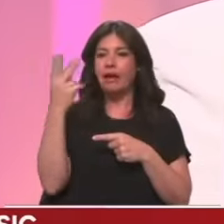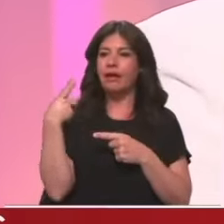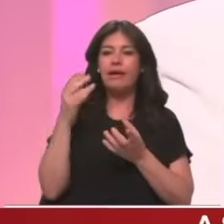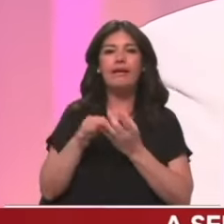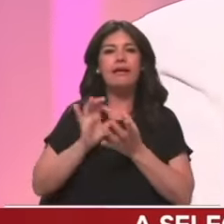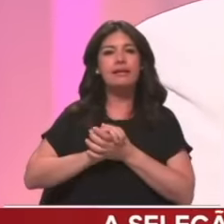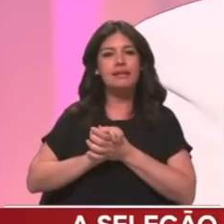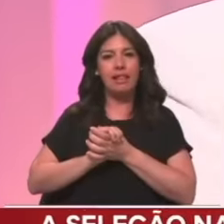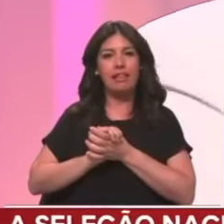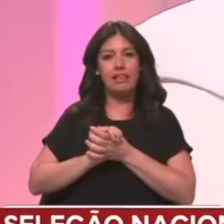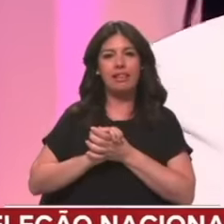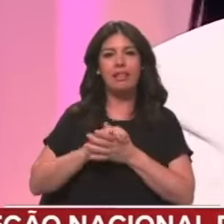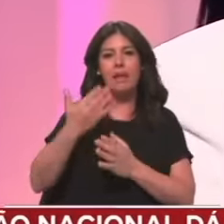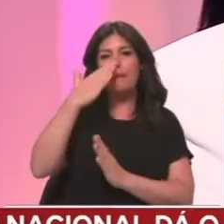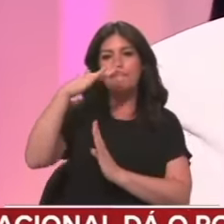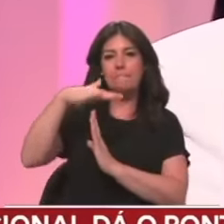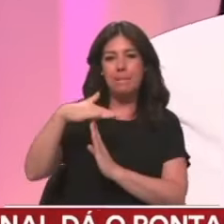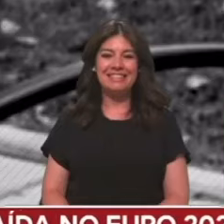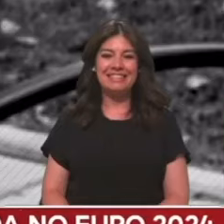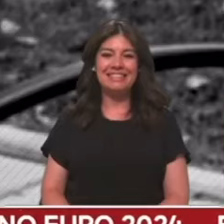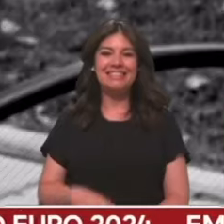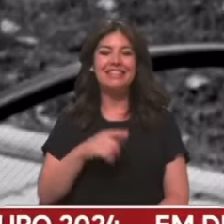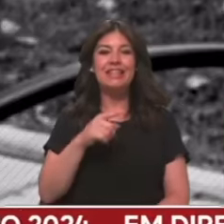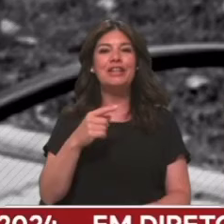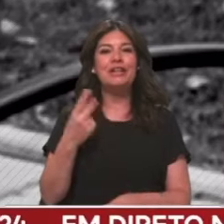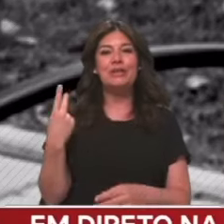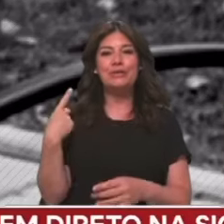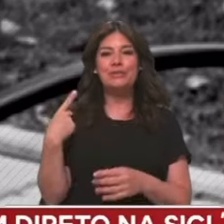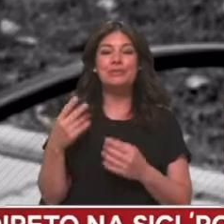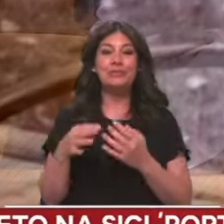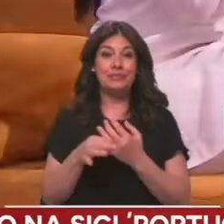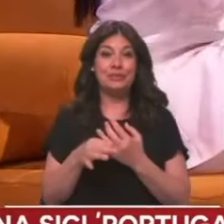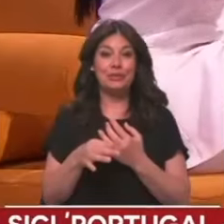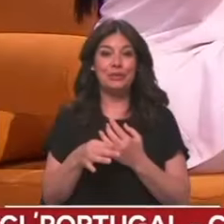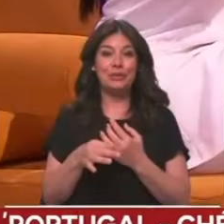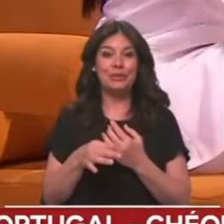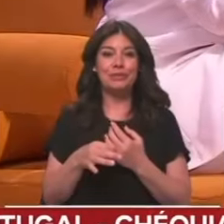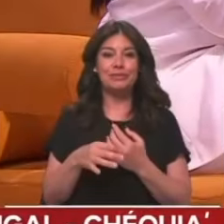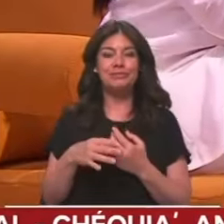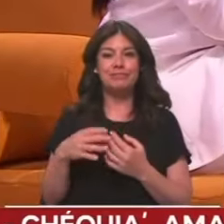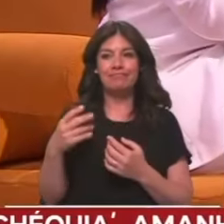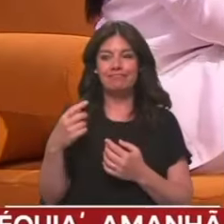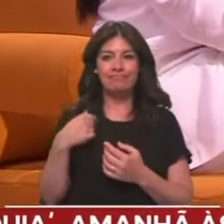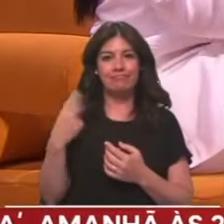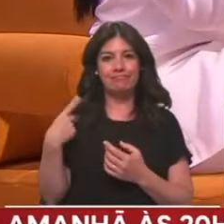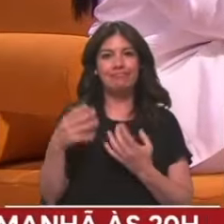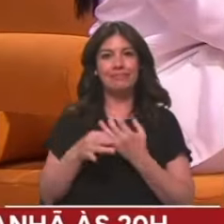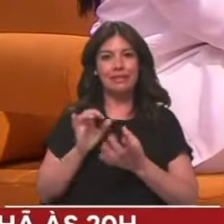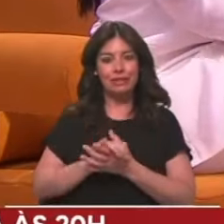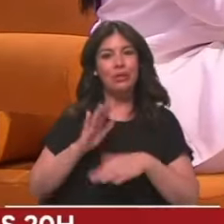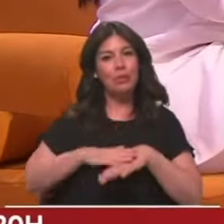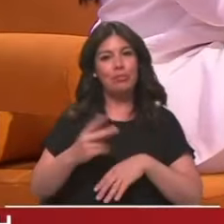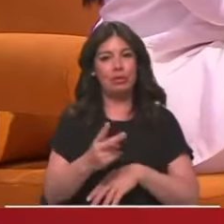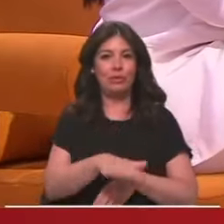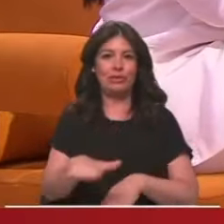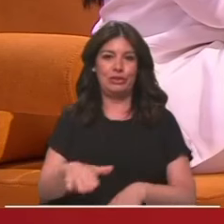para percebermos o que é que podíamos melhorar nós casamos mais com mais força e por causa deles